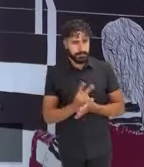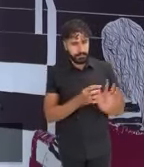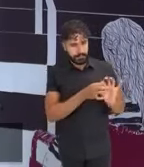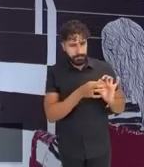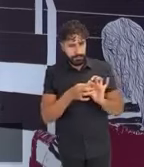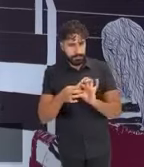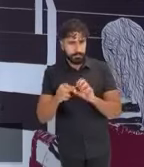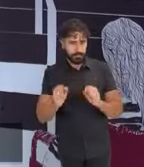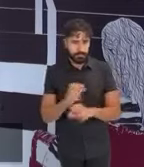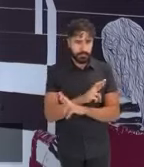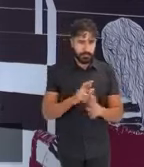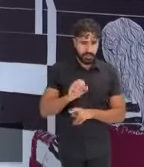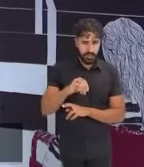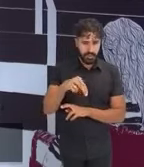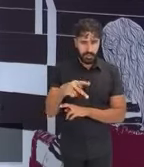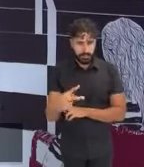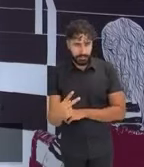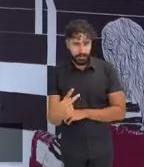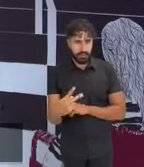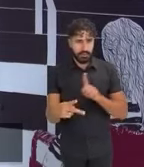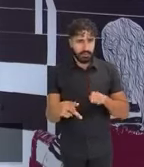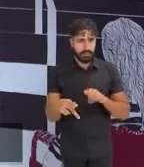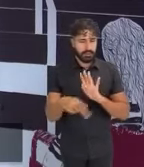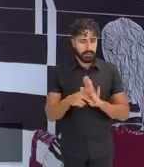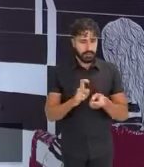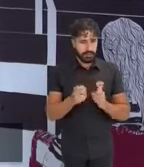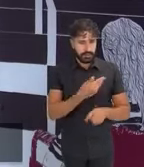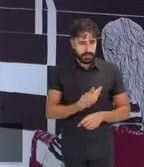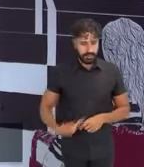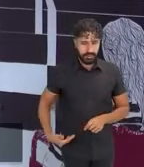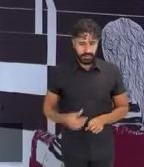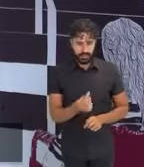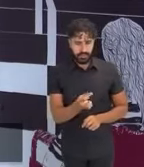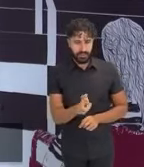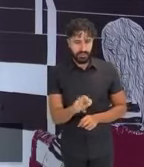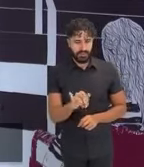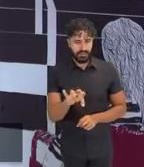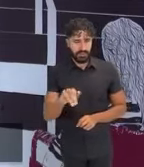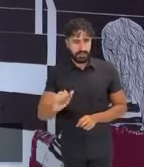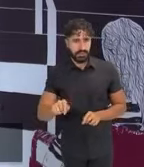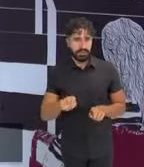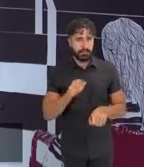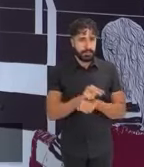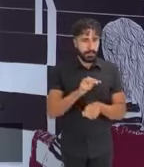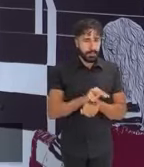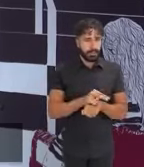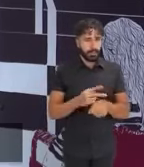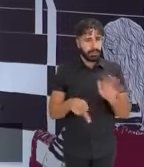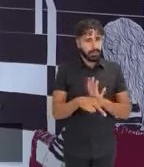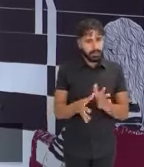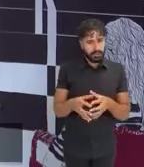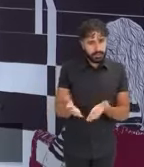a mesma situação pode envolver CONAP, que é da administração pública, Corde Infância, que é a proteção aos